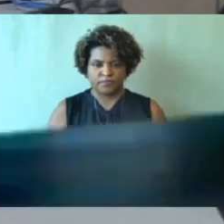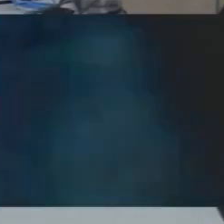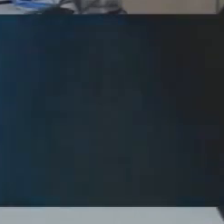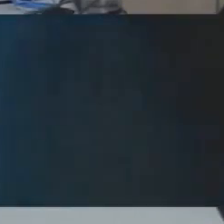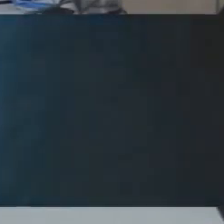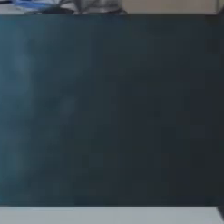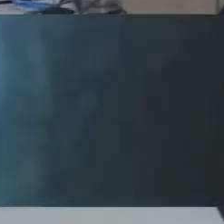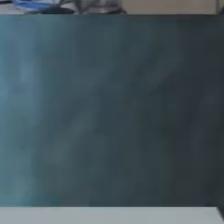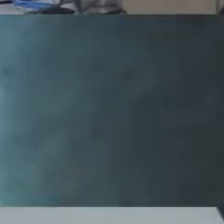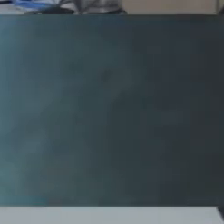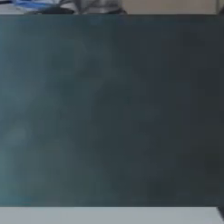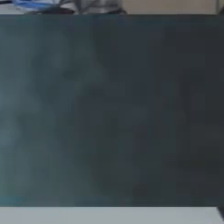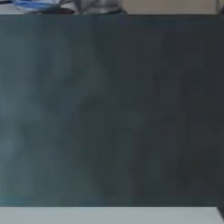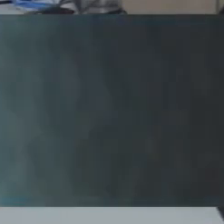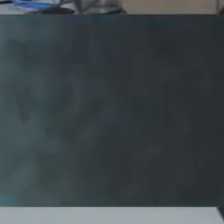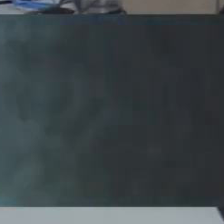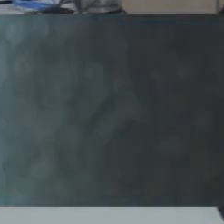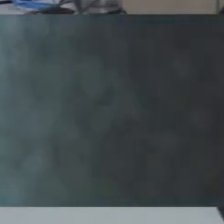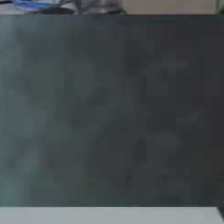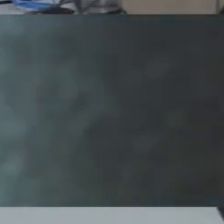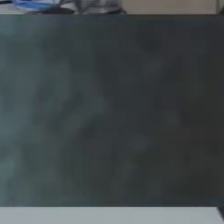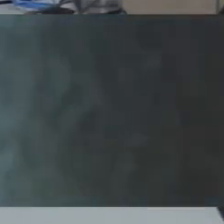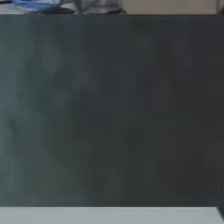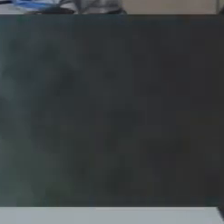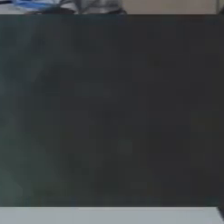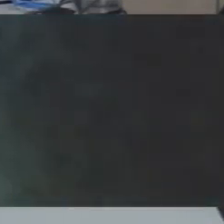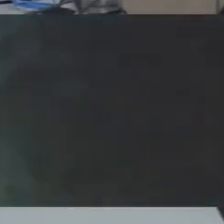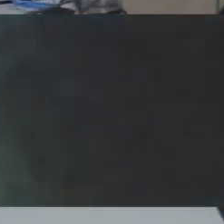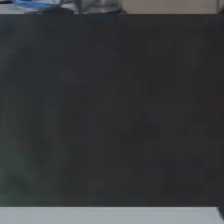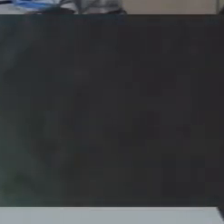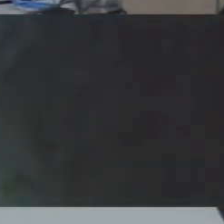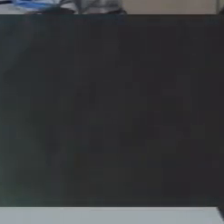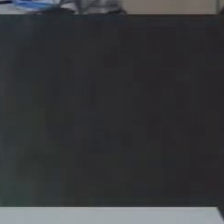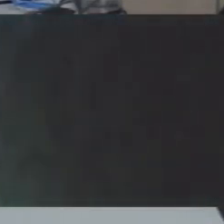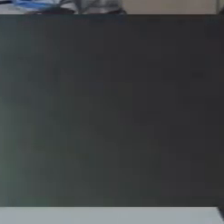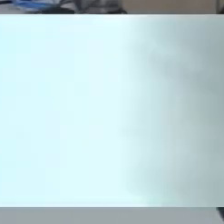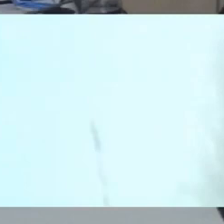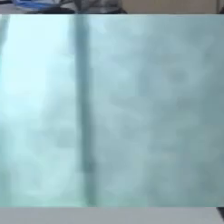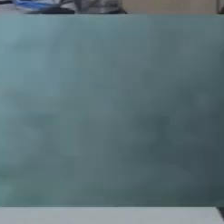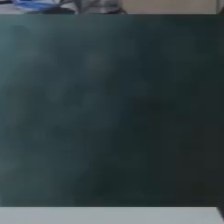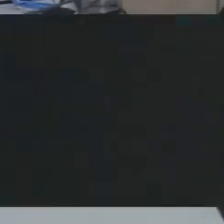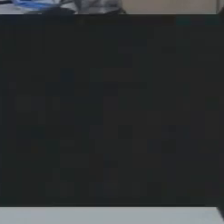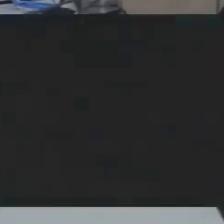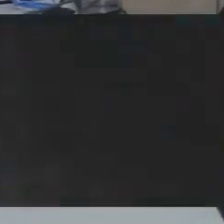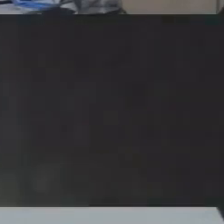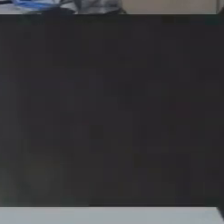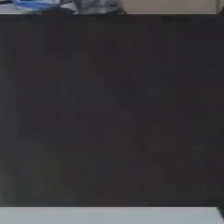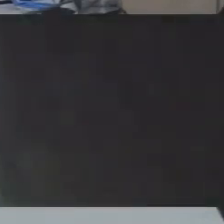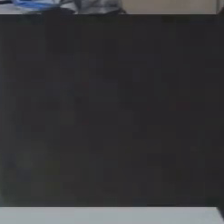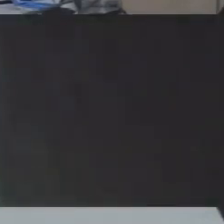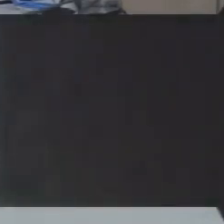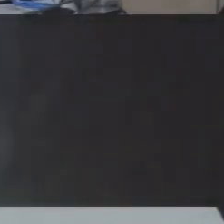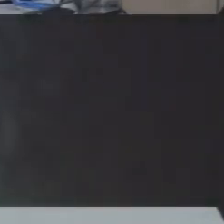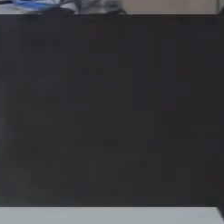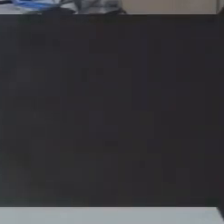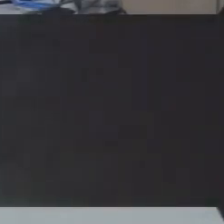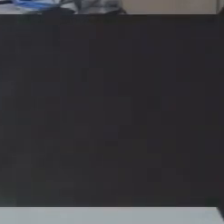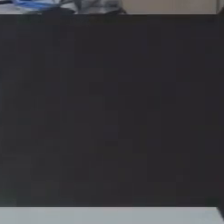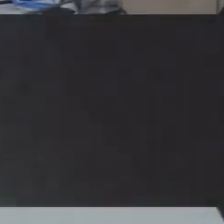algum outro vereador que nos acompanha remotamente, se quiser fazer o uso da fala e fazer alguma pergunta.